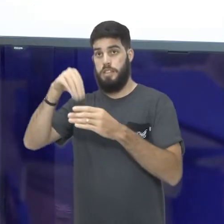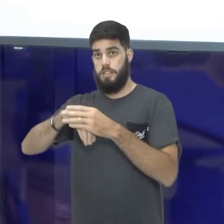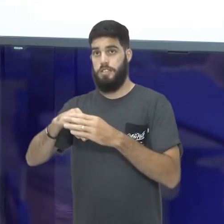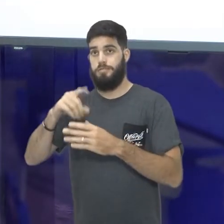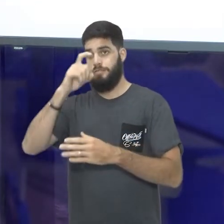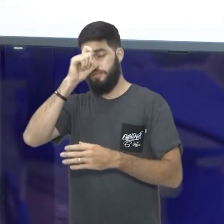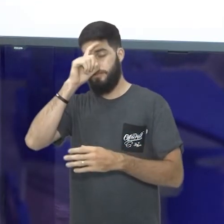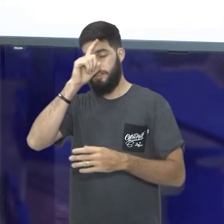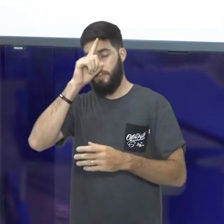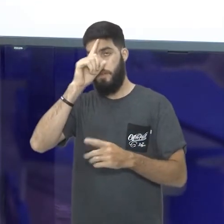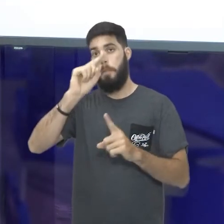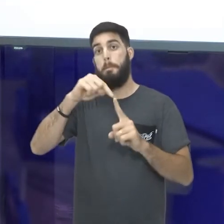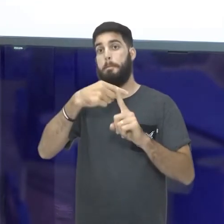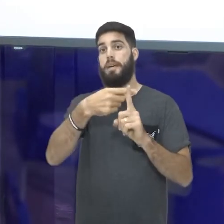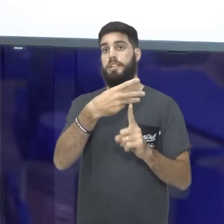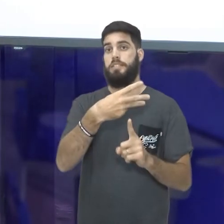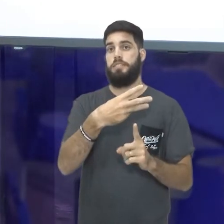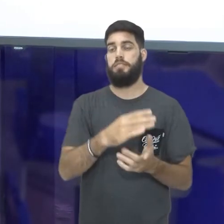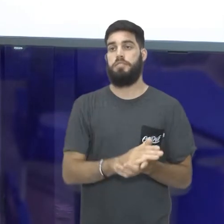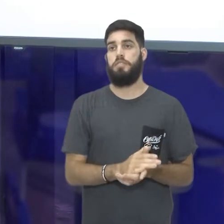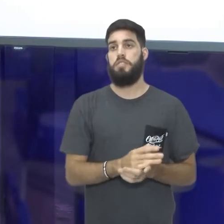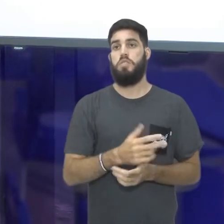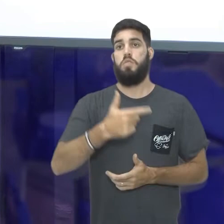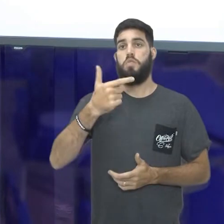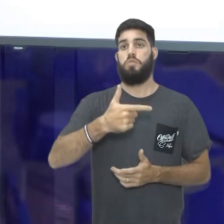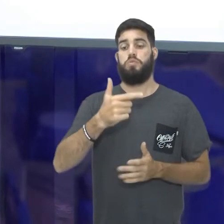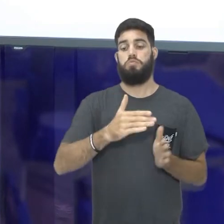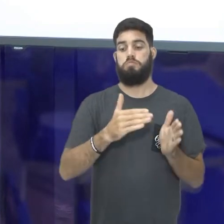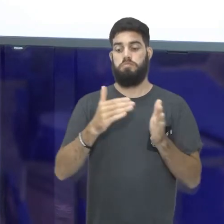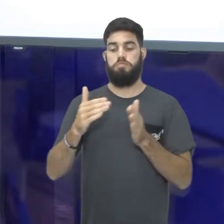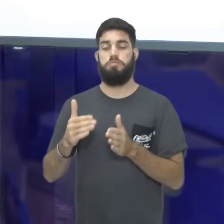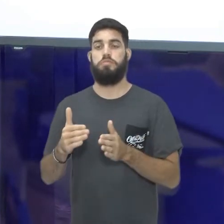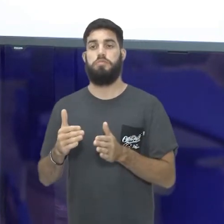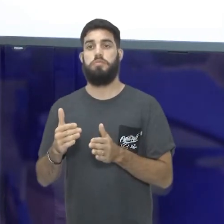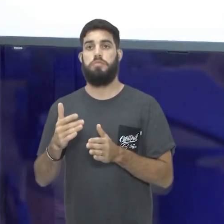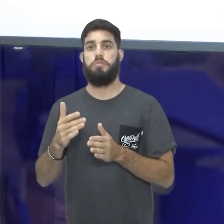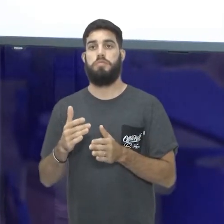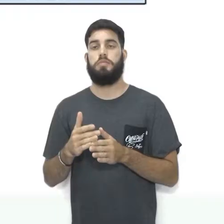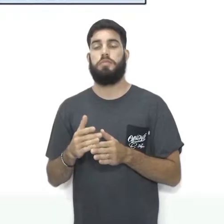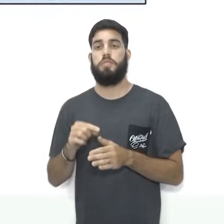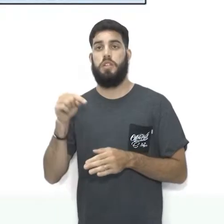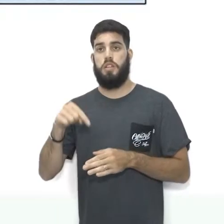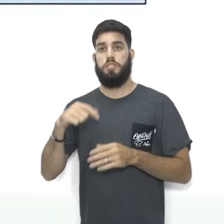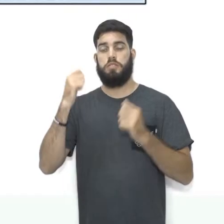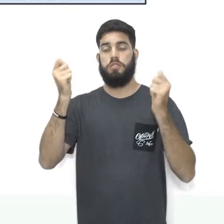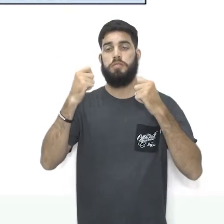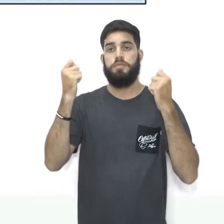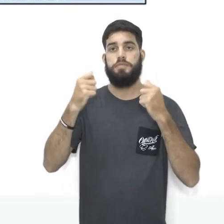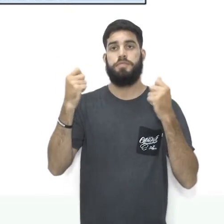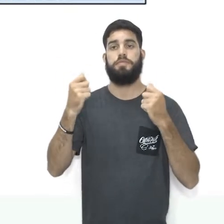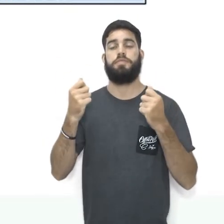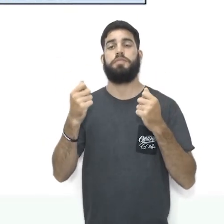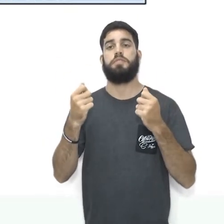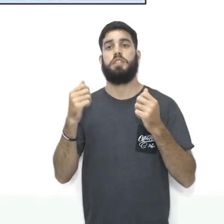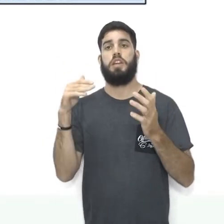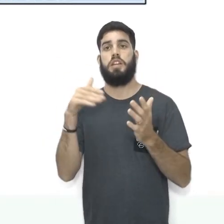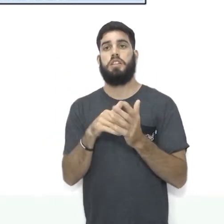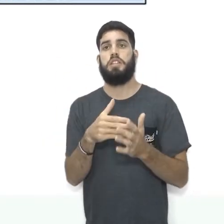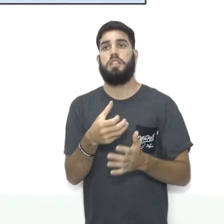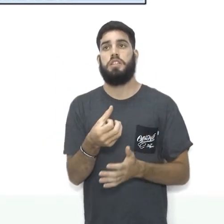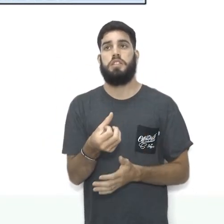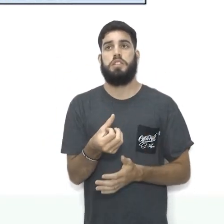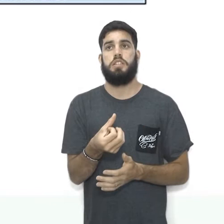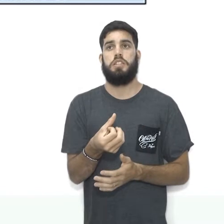o segundo personagem traz um problema diferente, que ele diz assim: no município de Caruaru, até